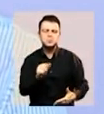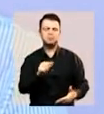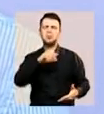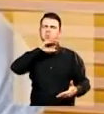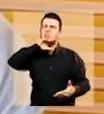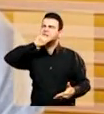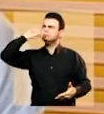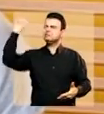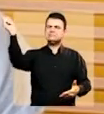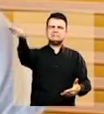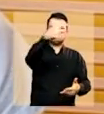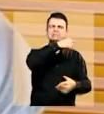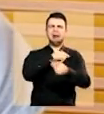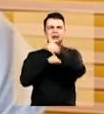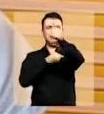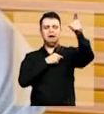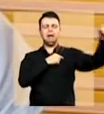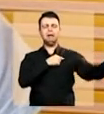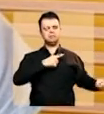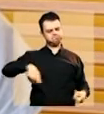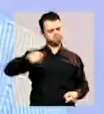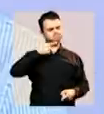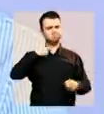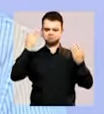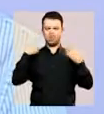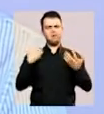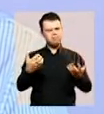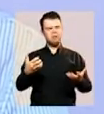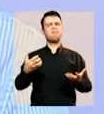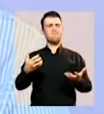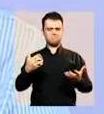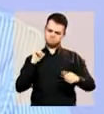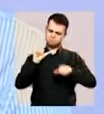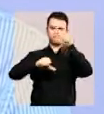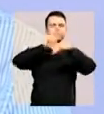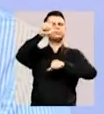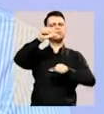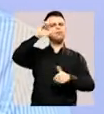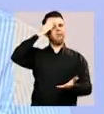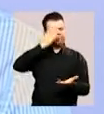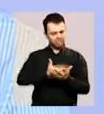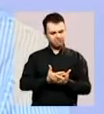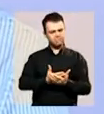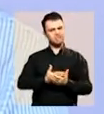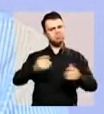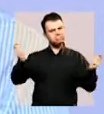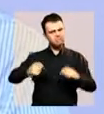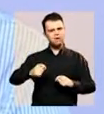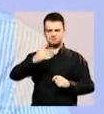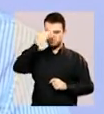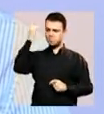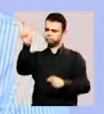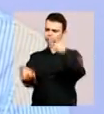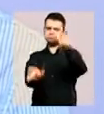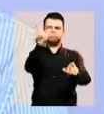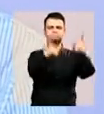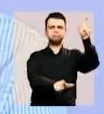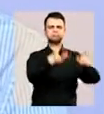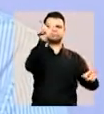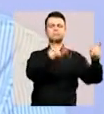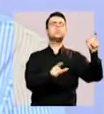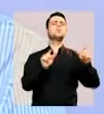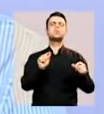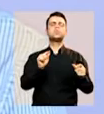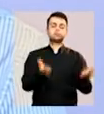ruins acontecendo, a gente busca uma mudança nisso. A gente acredita que com a liderança, com uma referência de liderança, principalmente